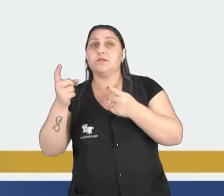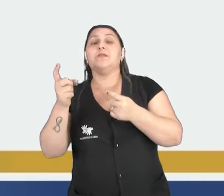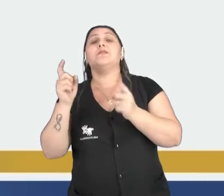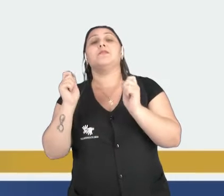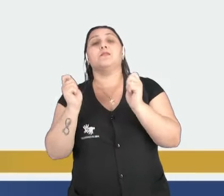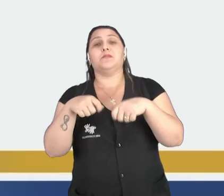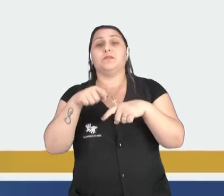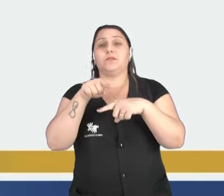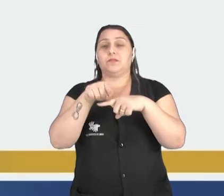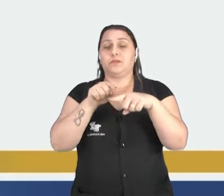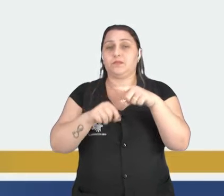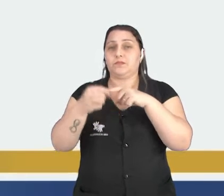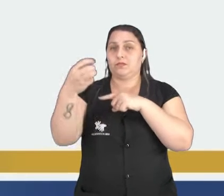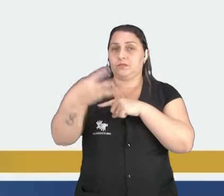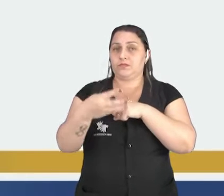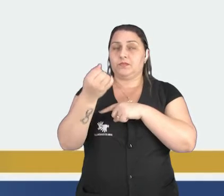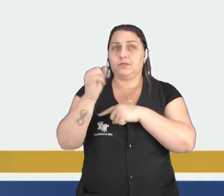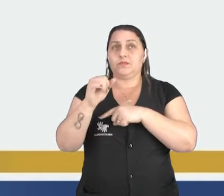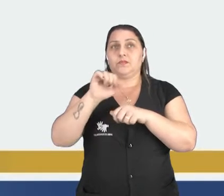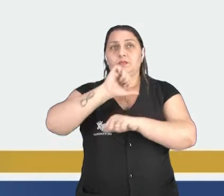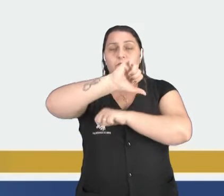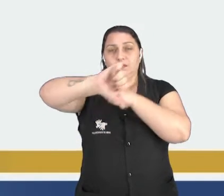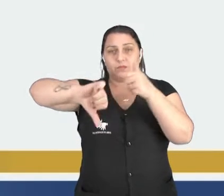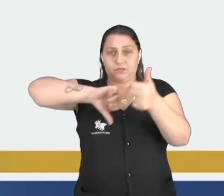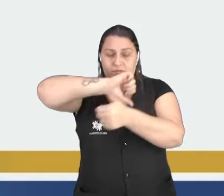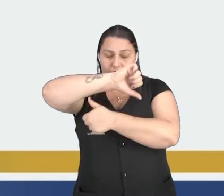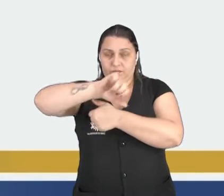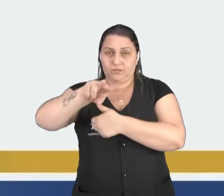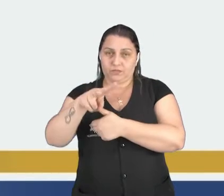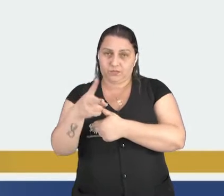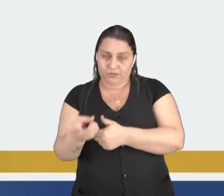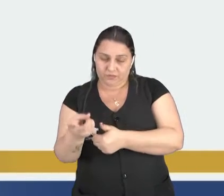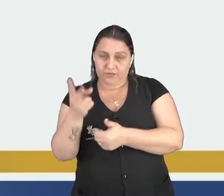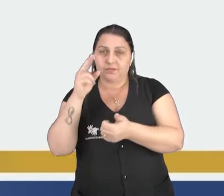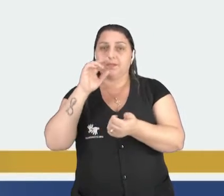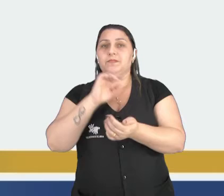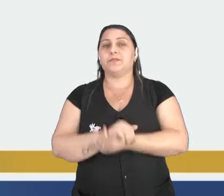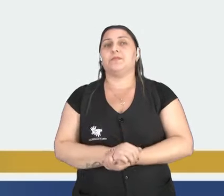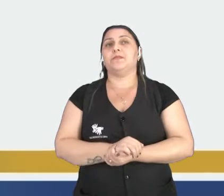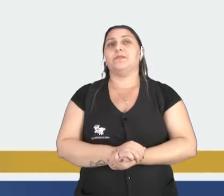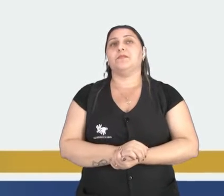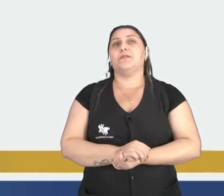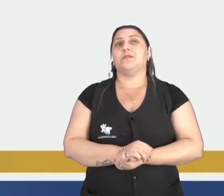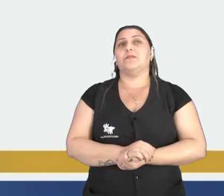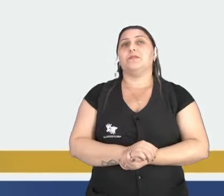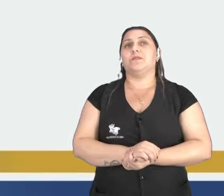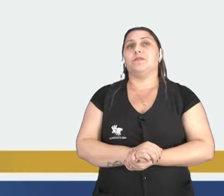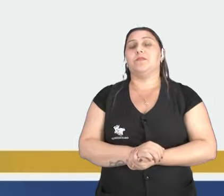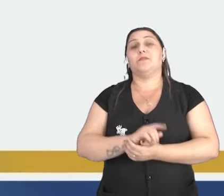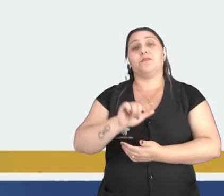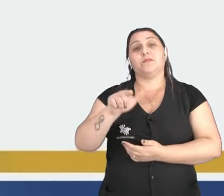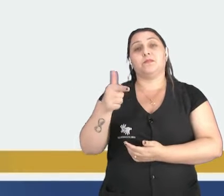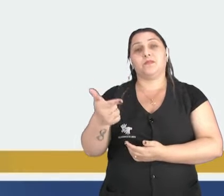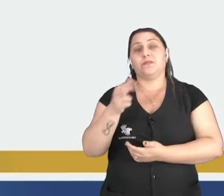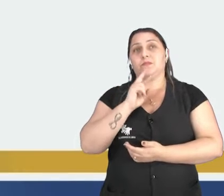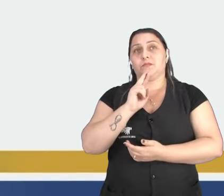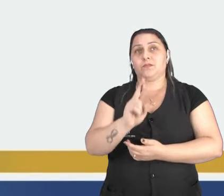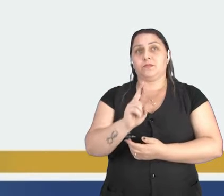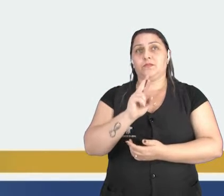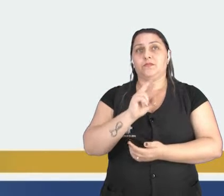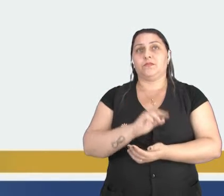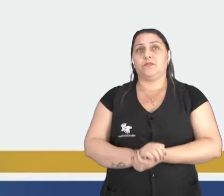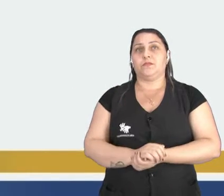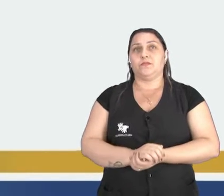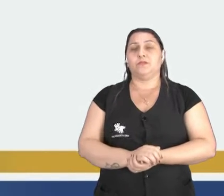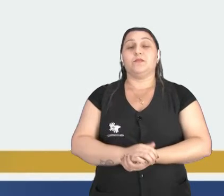divisíveis por 3. Então, se eu mudei a ordem dos elementos entre si, eles vão configurar uma outra resposta.